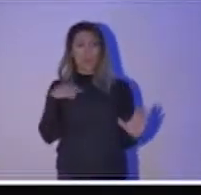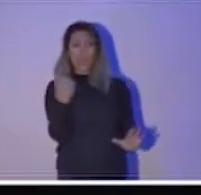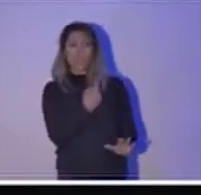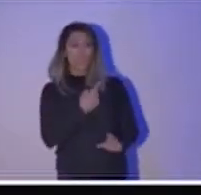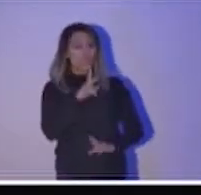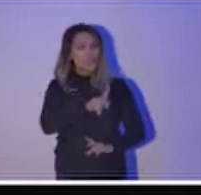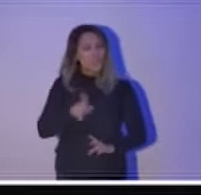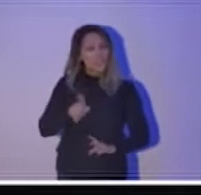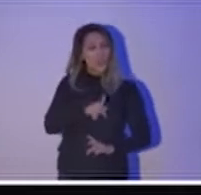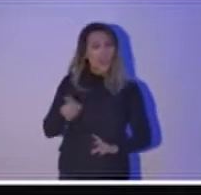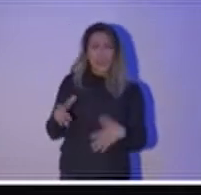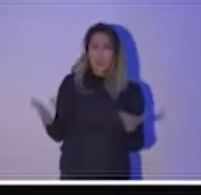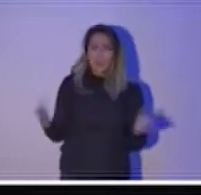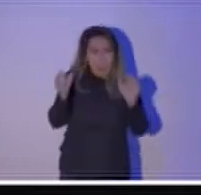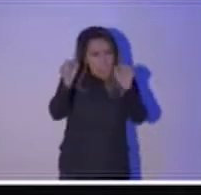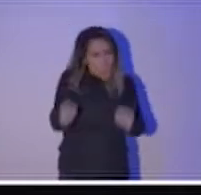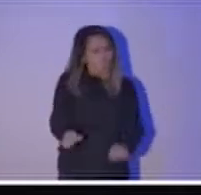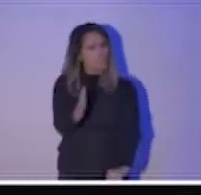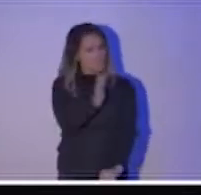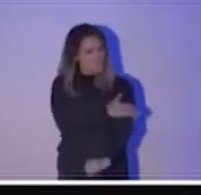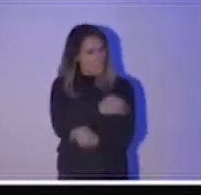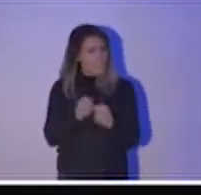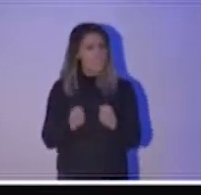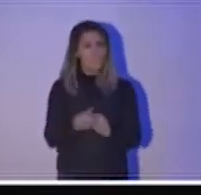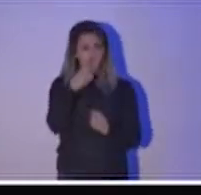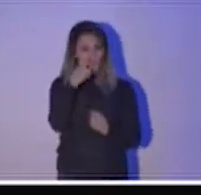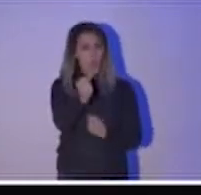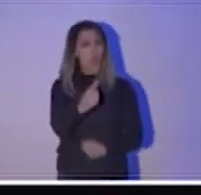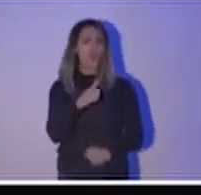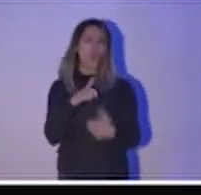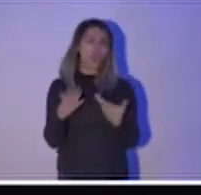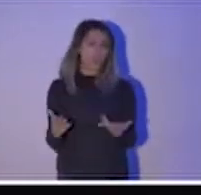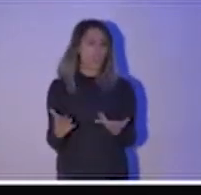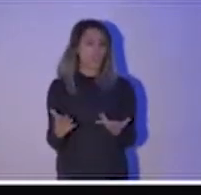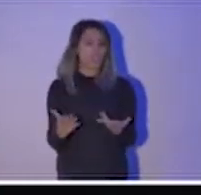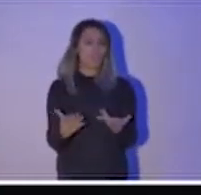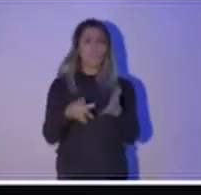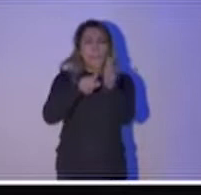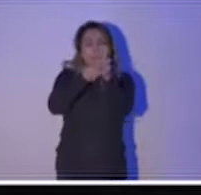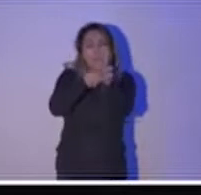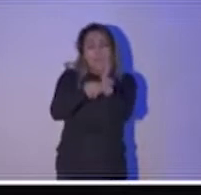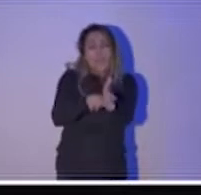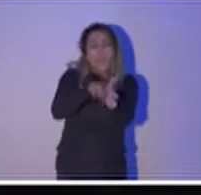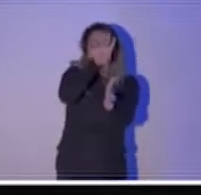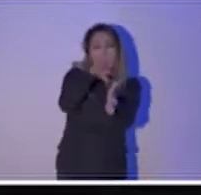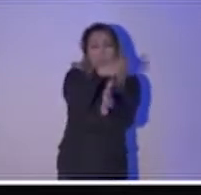professores, e os professores podem muito. Todas as vezes que a gente vê pesquisa, nós ouvimos pesquisas